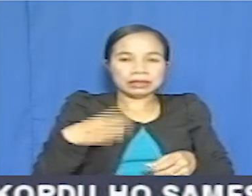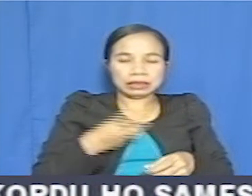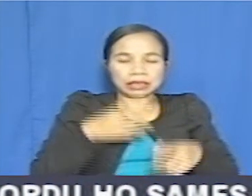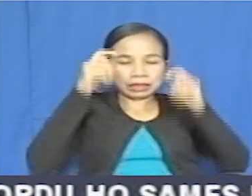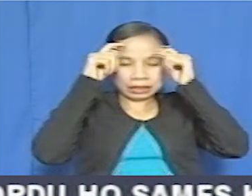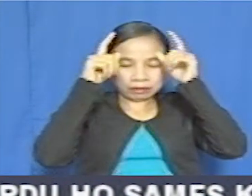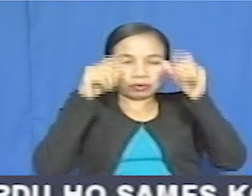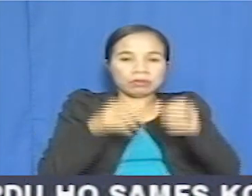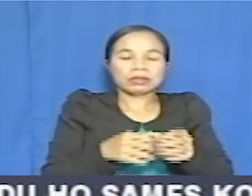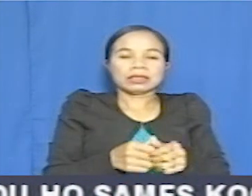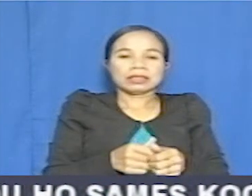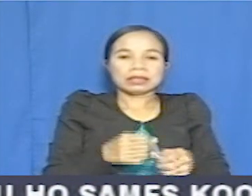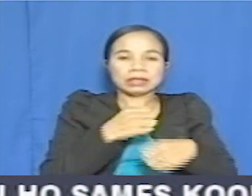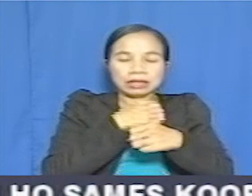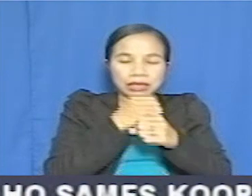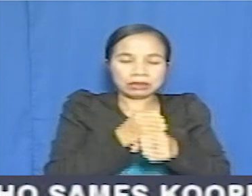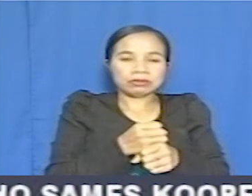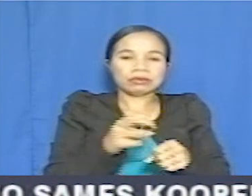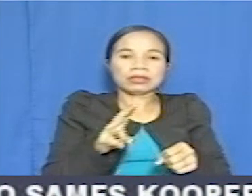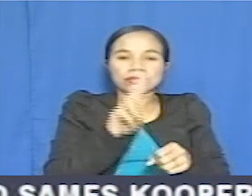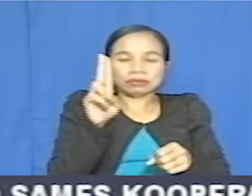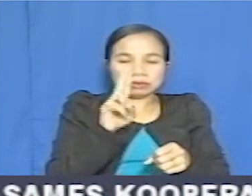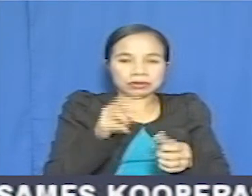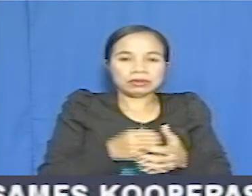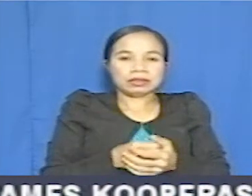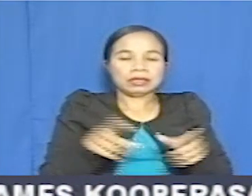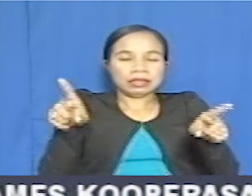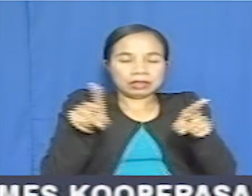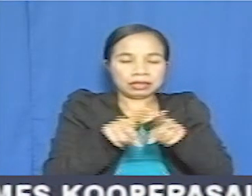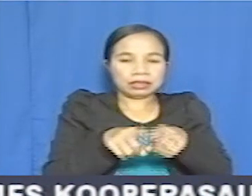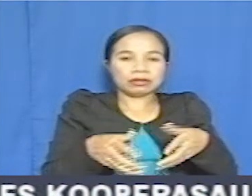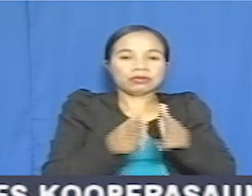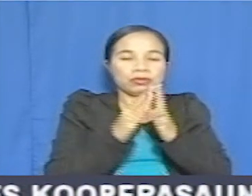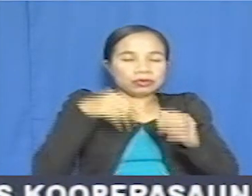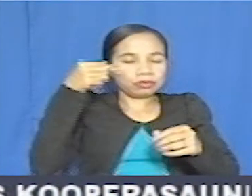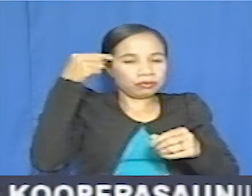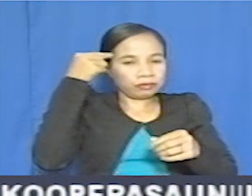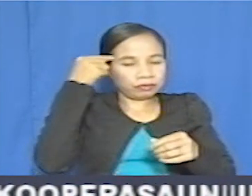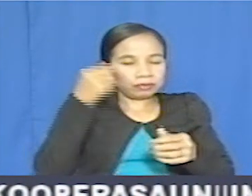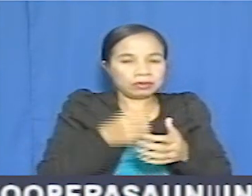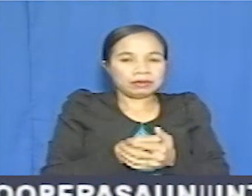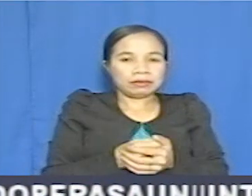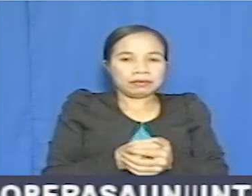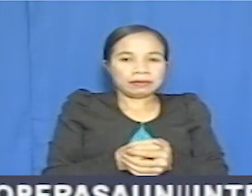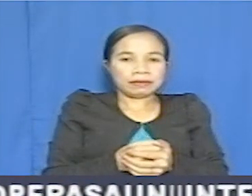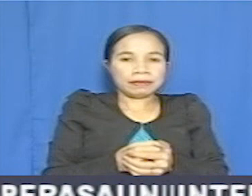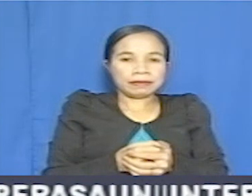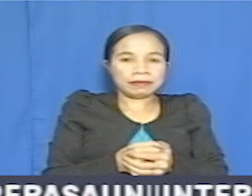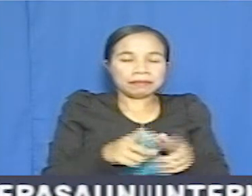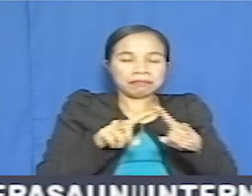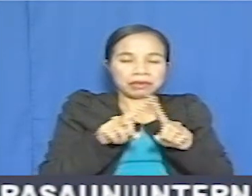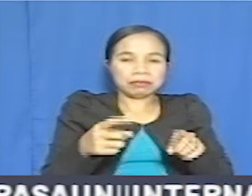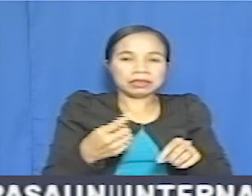Para que este cidadão Cira, lá bele, maná hábito, exige o governo dele. Acusa o governo dele, mas se a